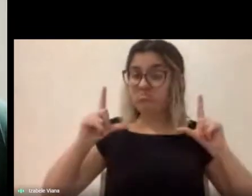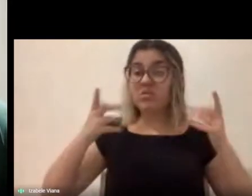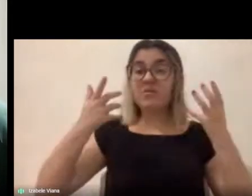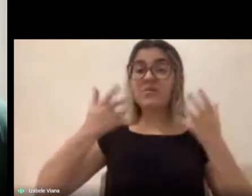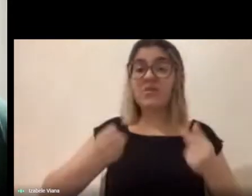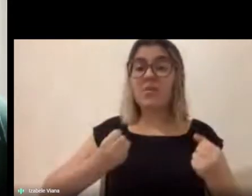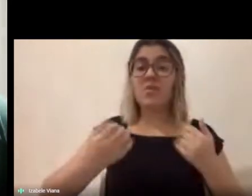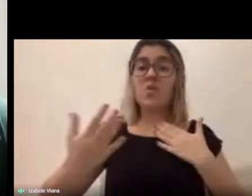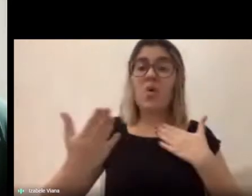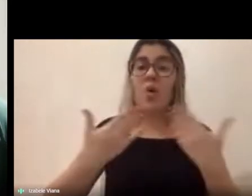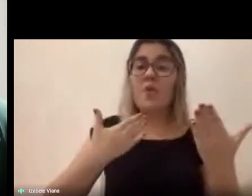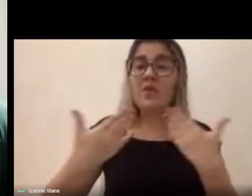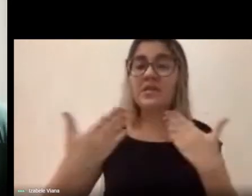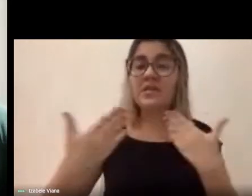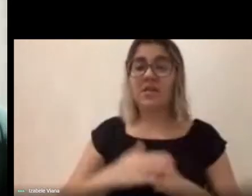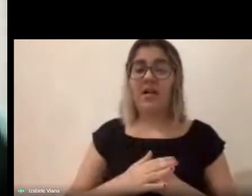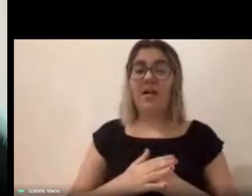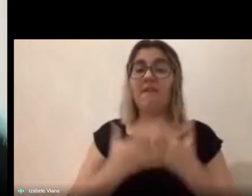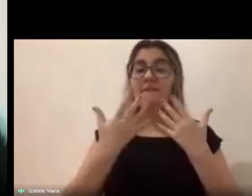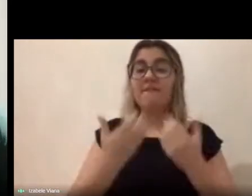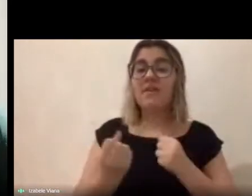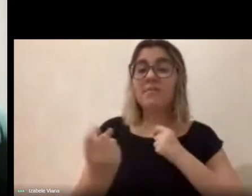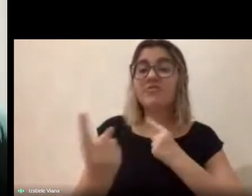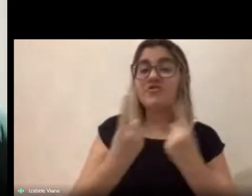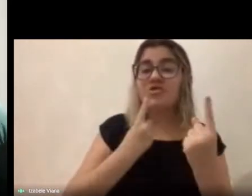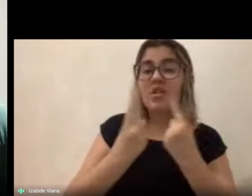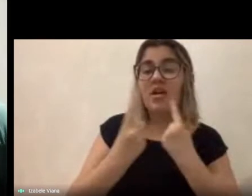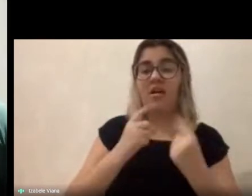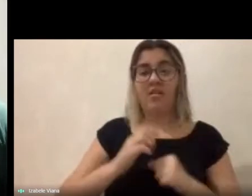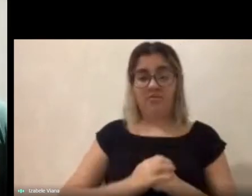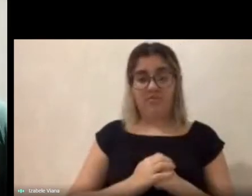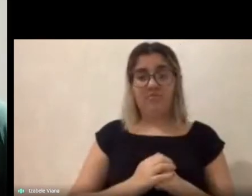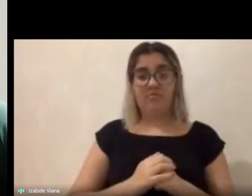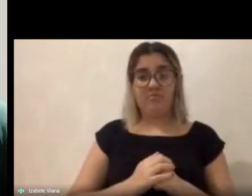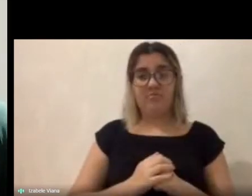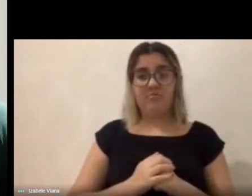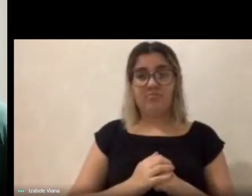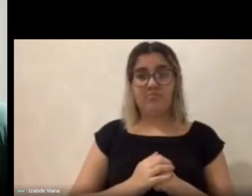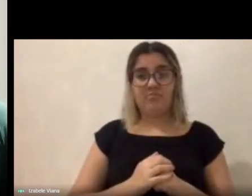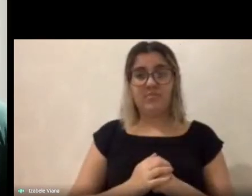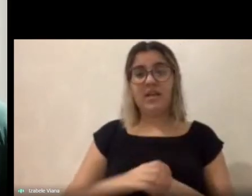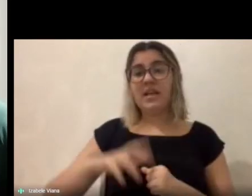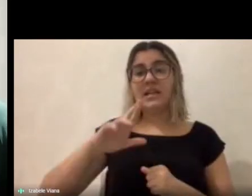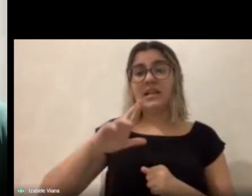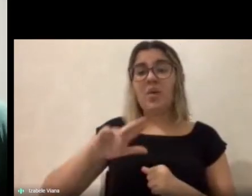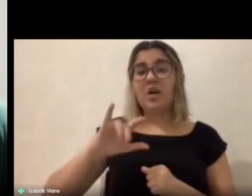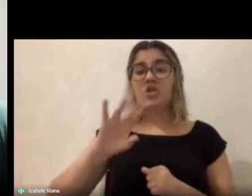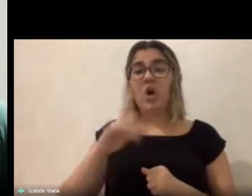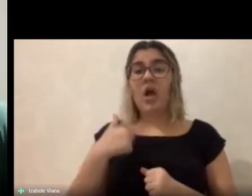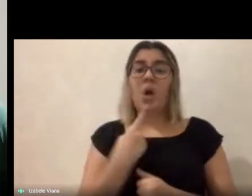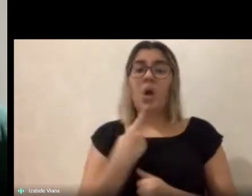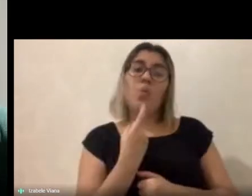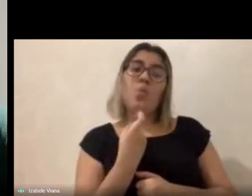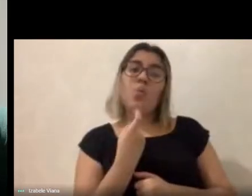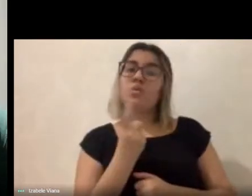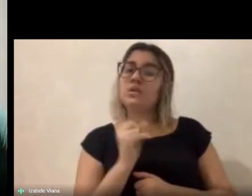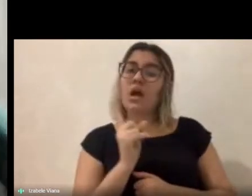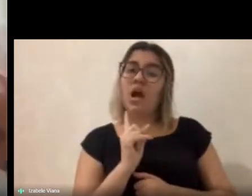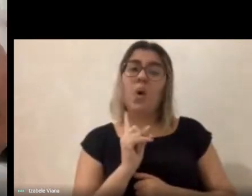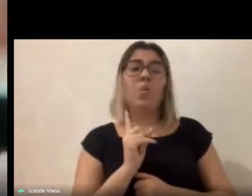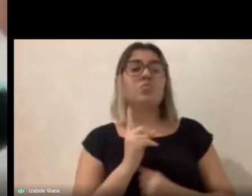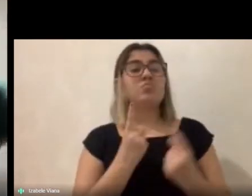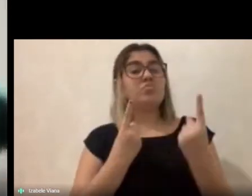dialogar, como você diz, não unilateralmente, né? Vamos a começar a conversar de forma